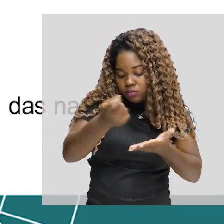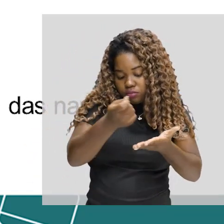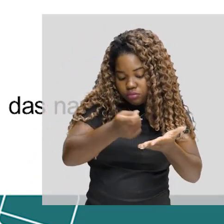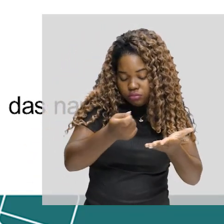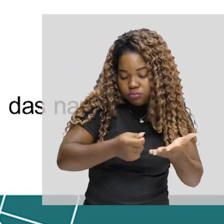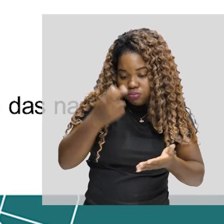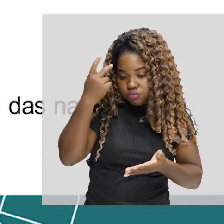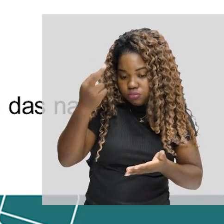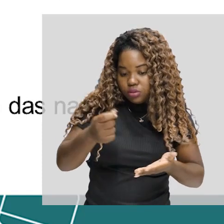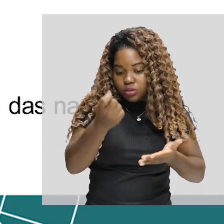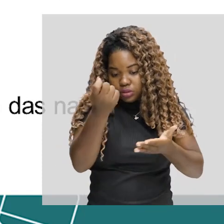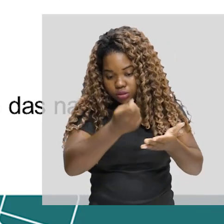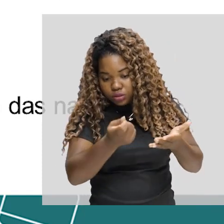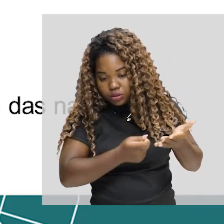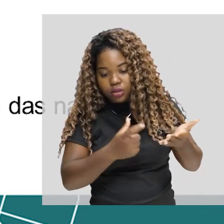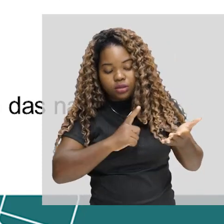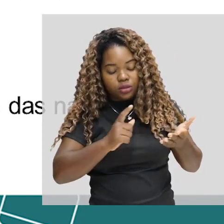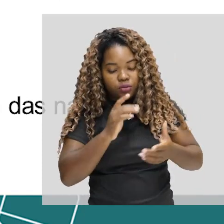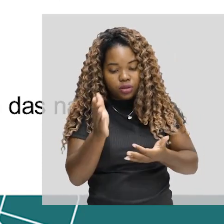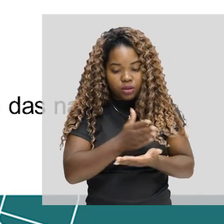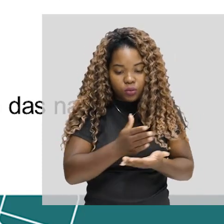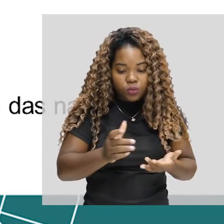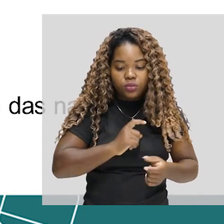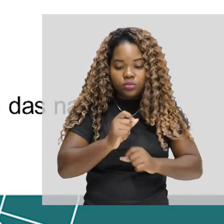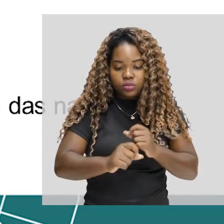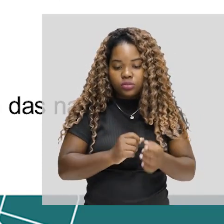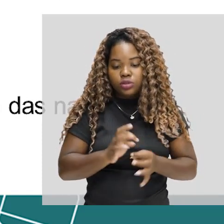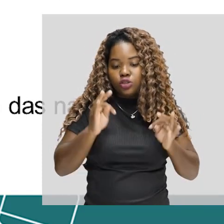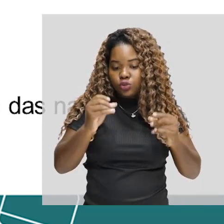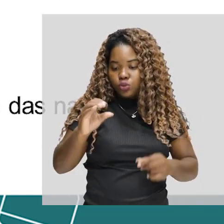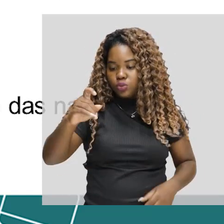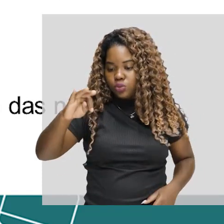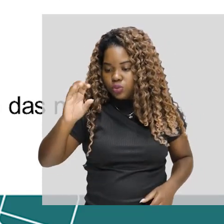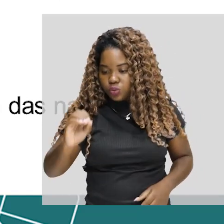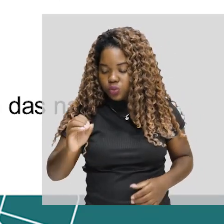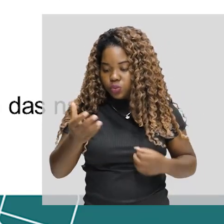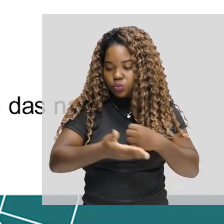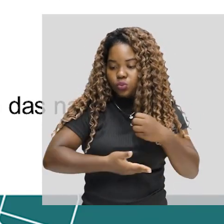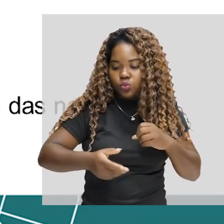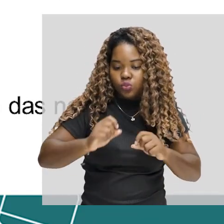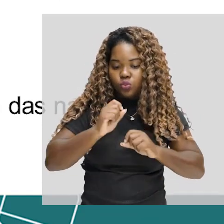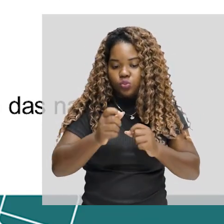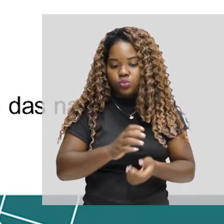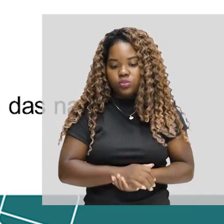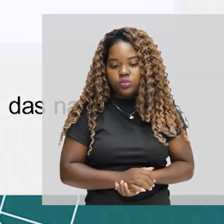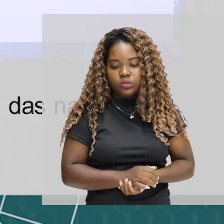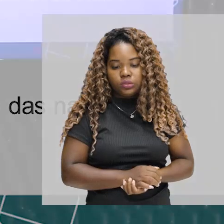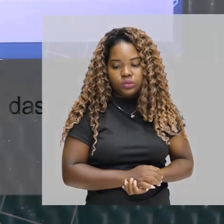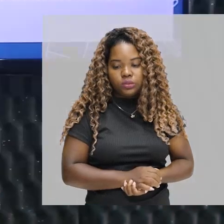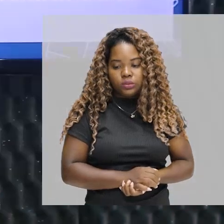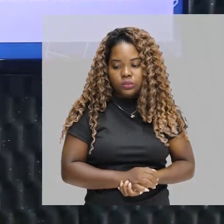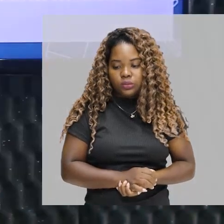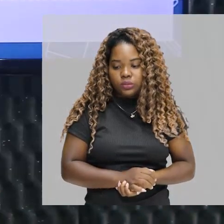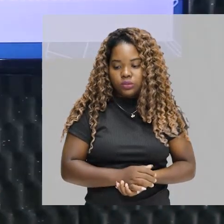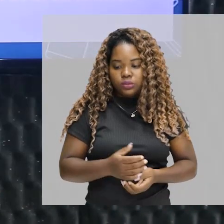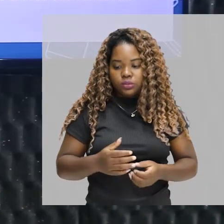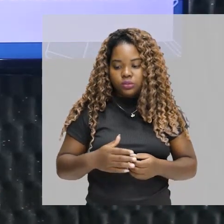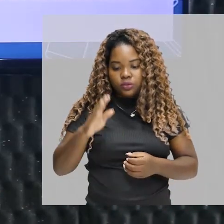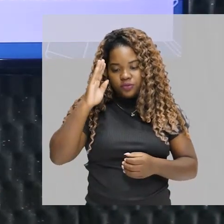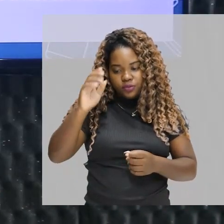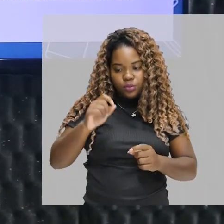alguns elementos, como por exemplo, então, todo conto é baseado nos elementos fundamentais de